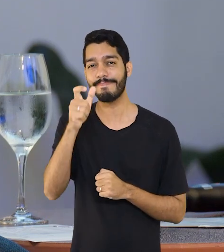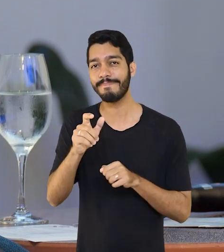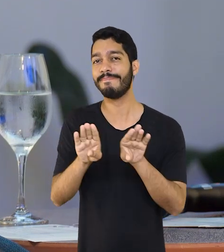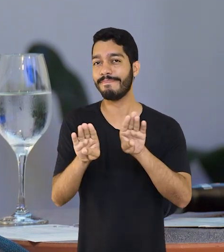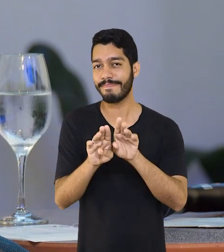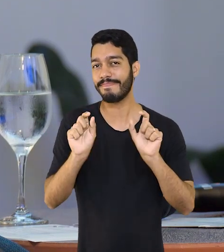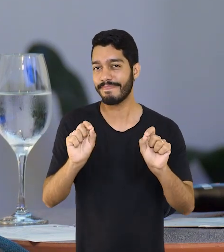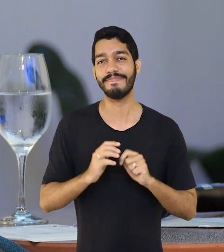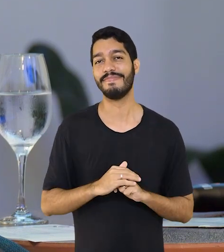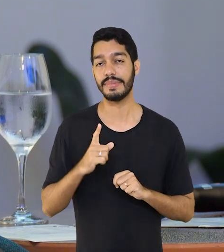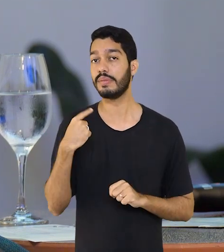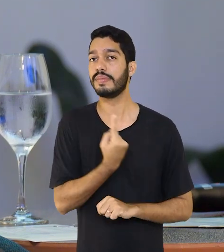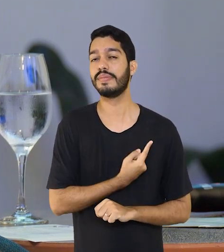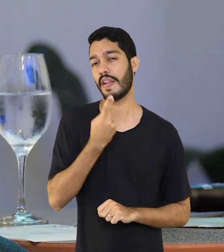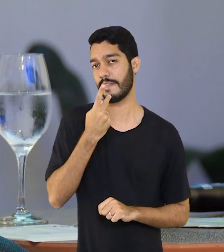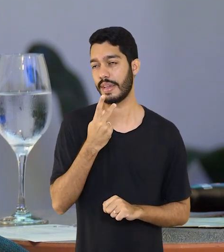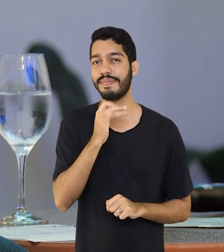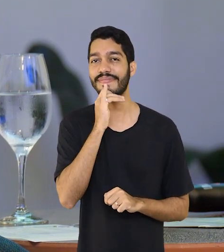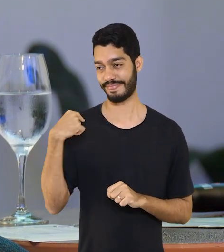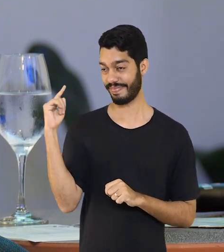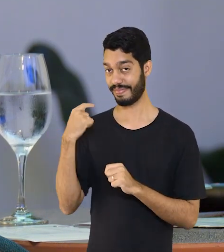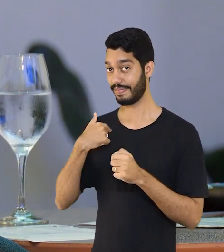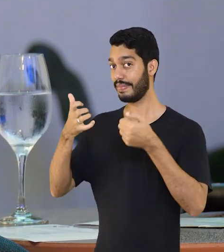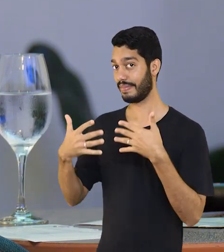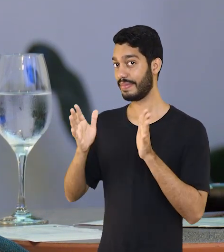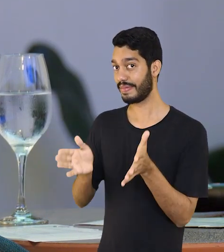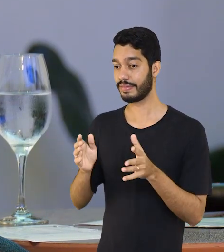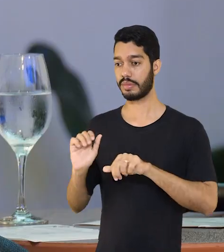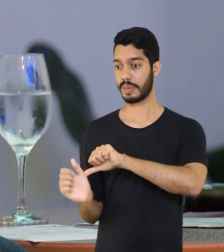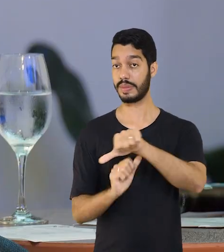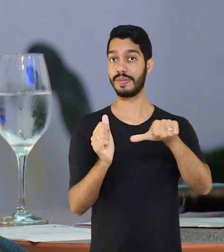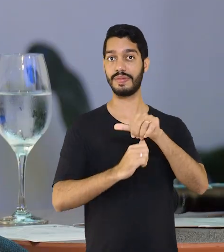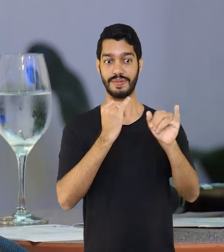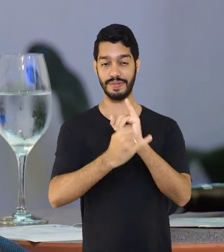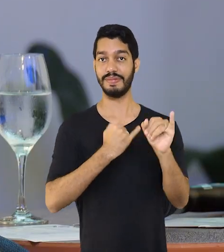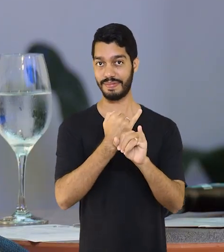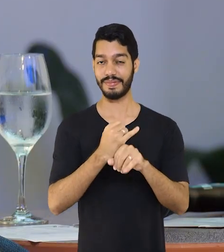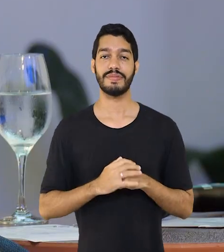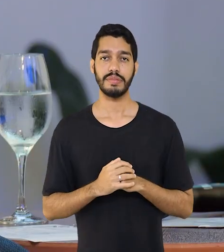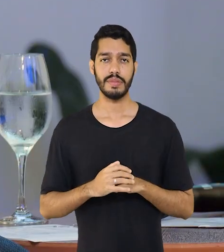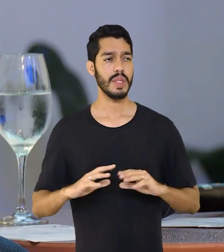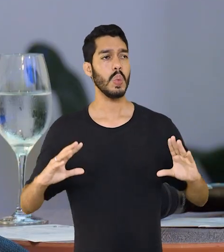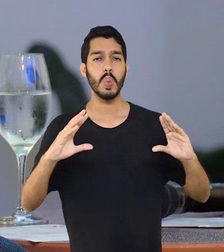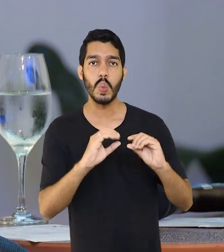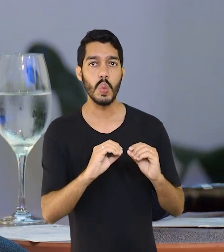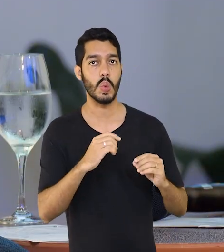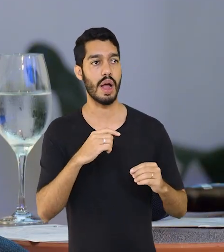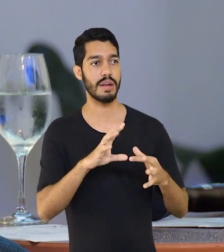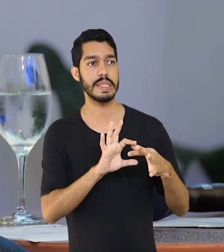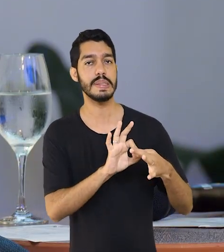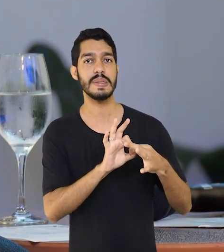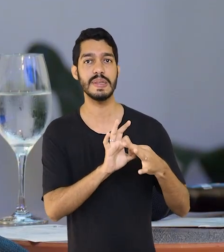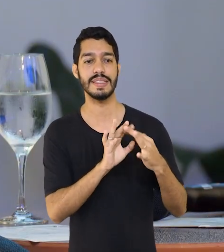interessante é quando a gente está falando dessa, que eu comentei, né, da transição digital. Toda essa